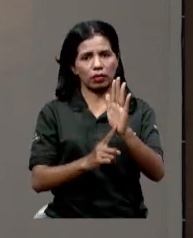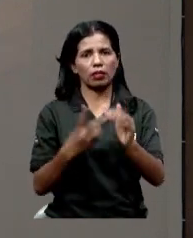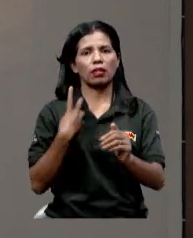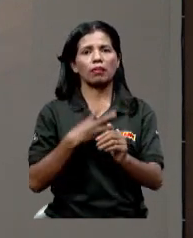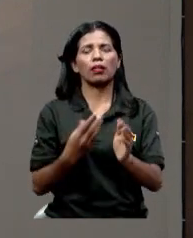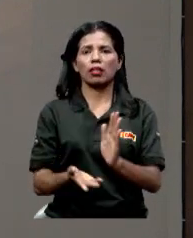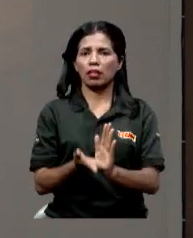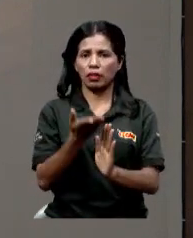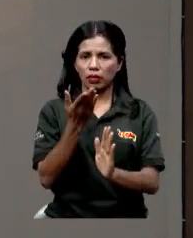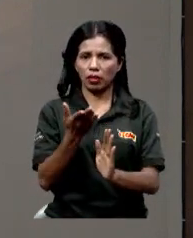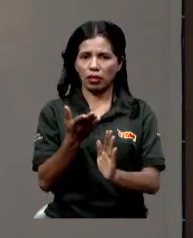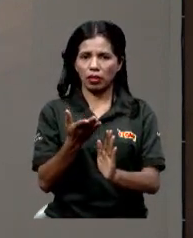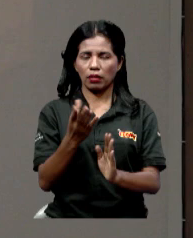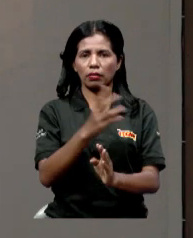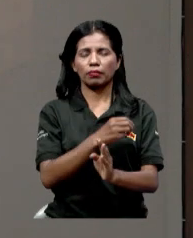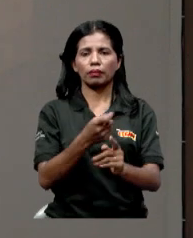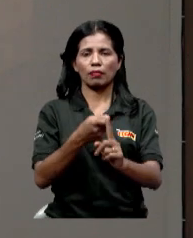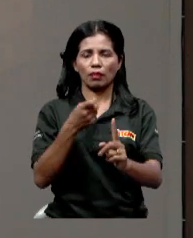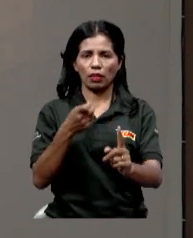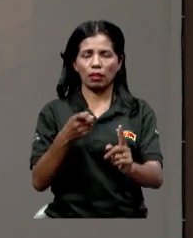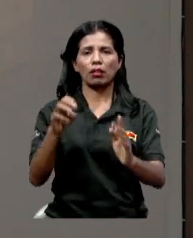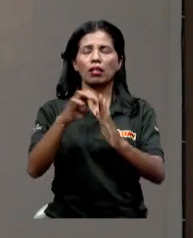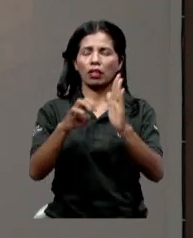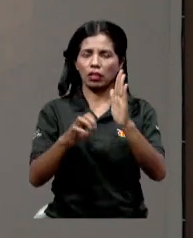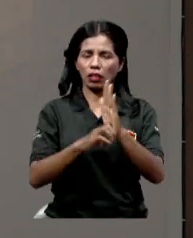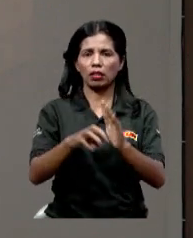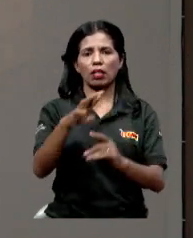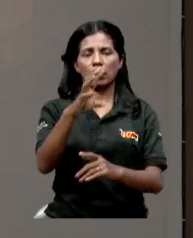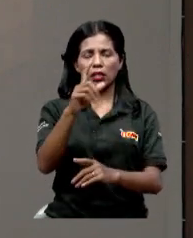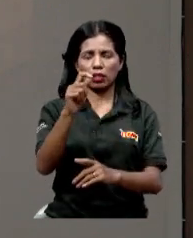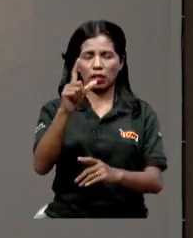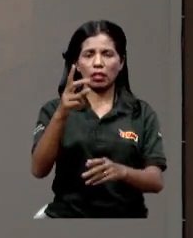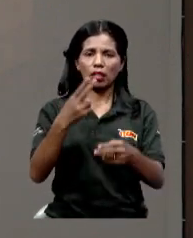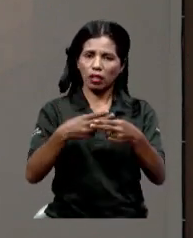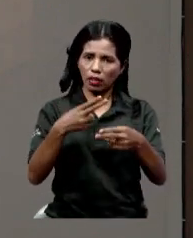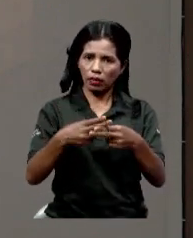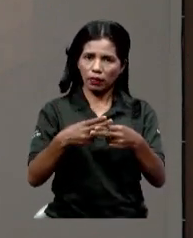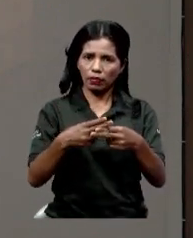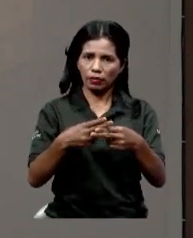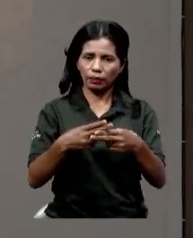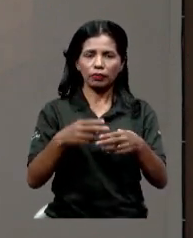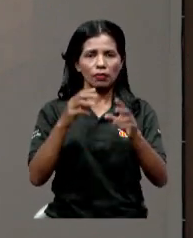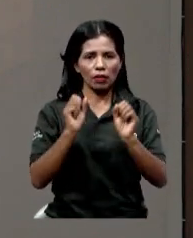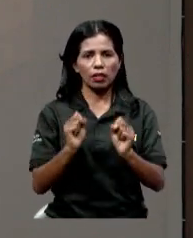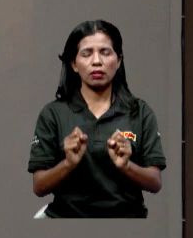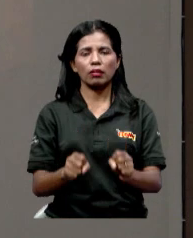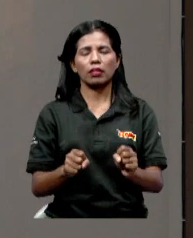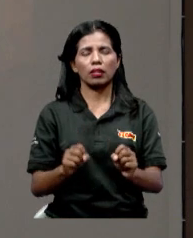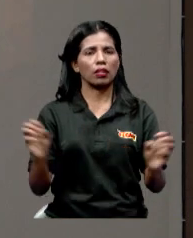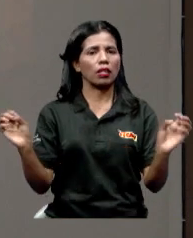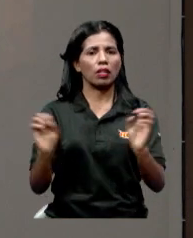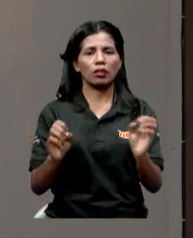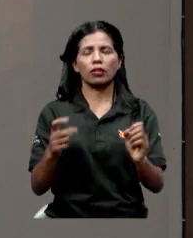raçai lutam, prestígio, Estado, RDTL e da Nenia Naran, ato bele la os det